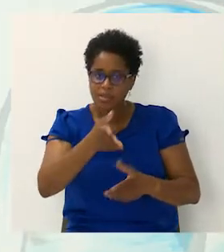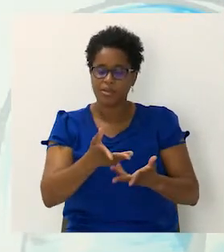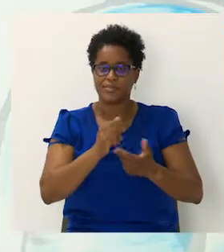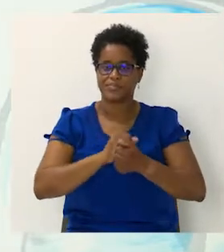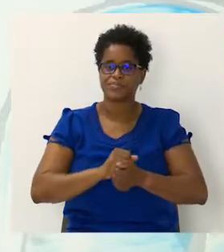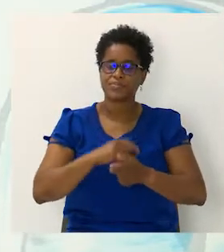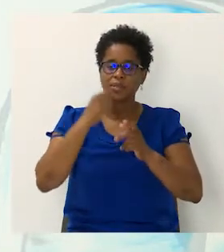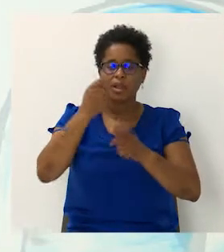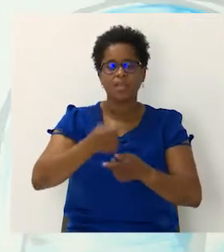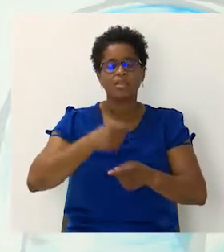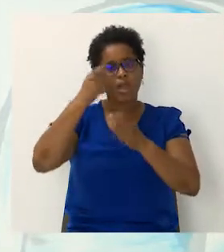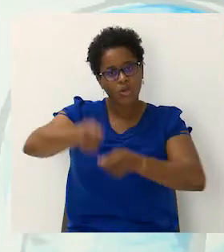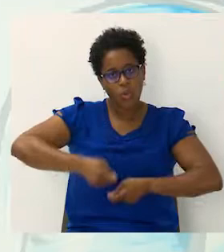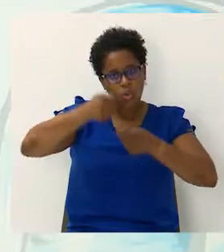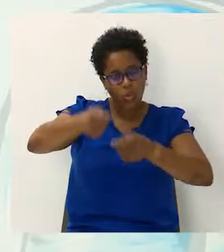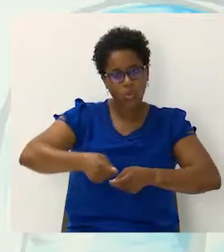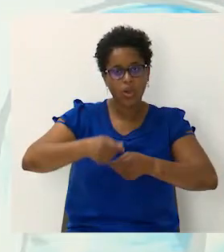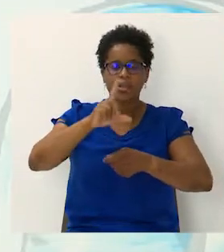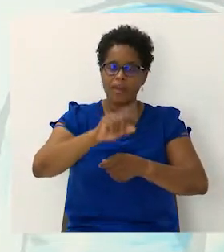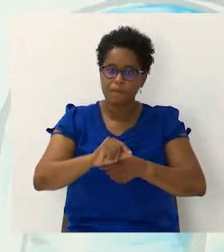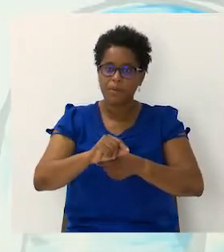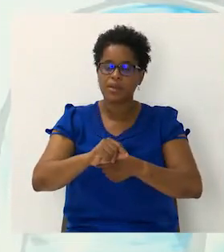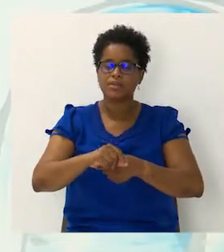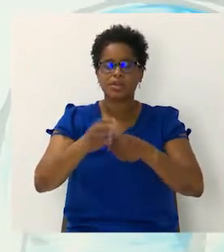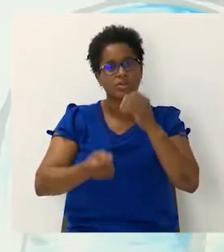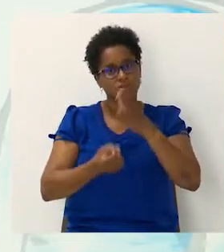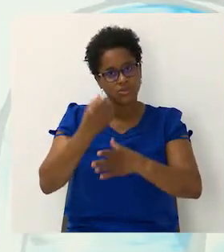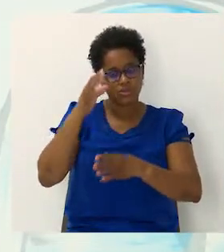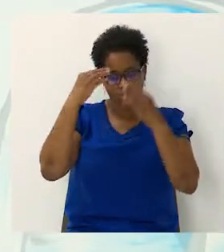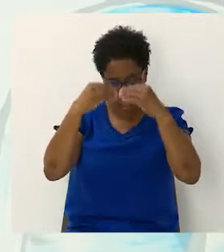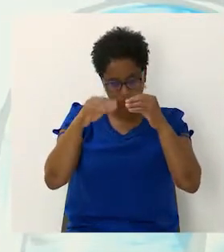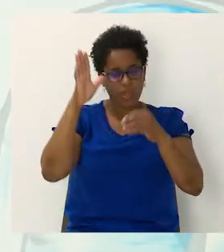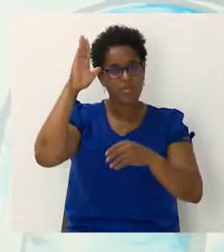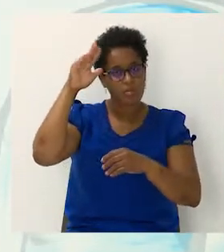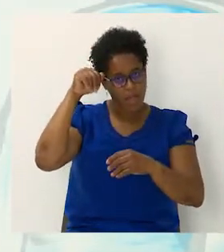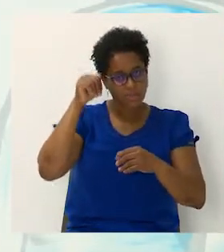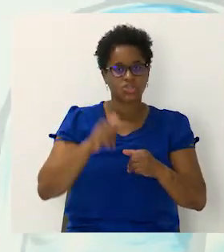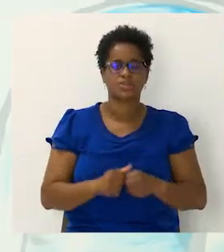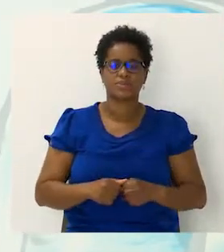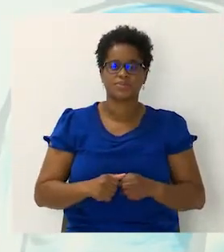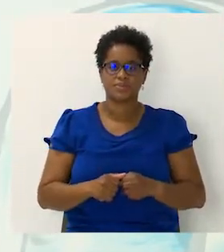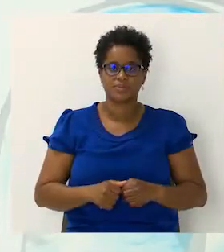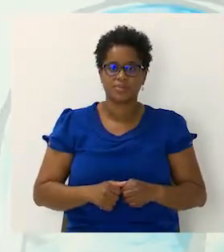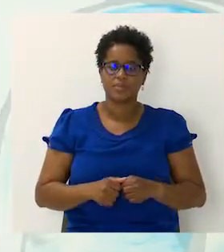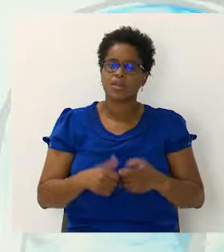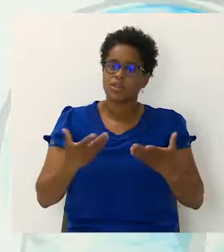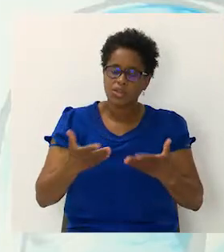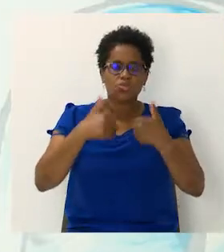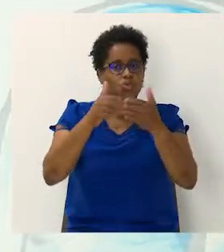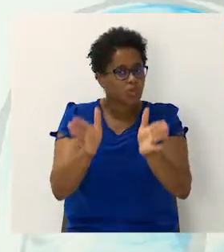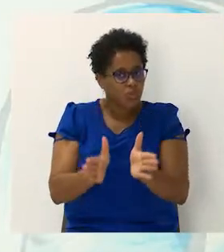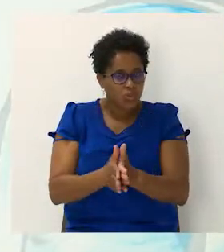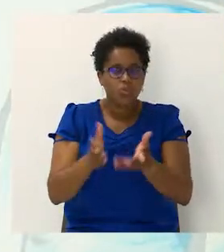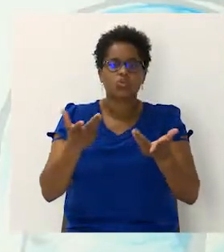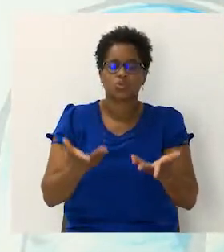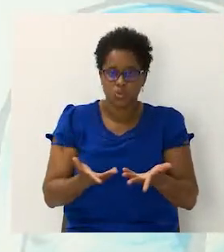da agricultura e da domesticação dos animais e, sobretudo,